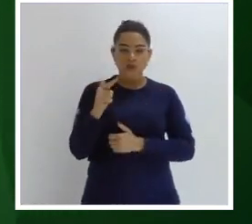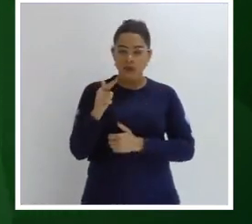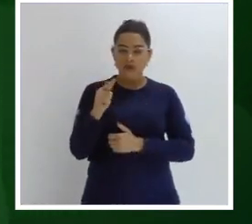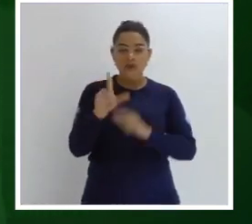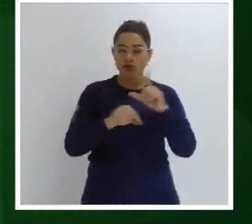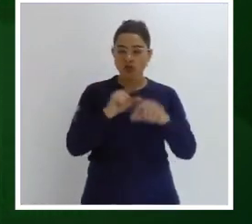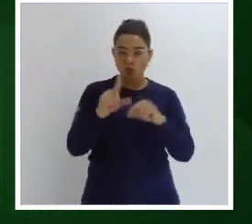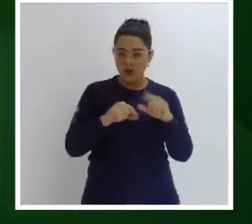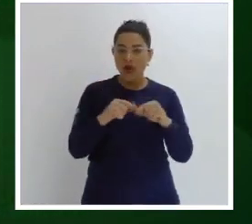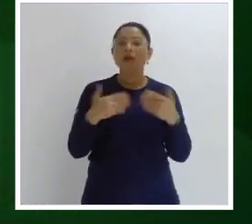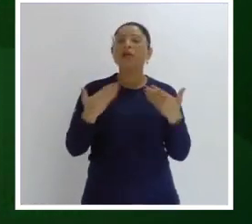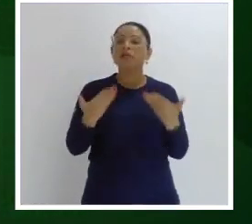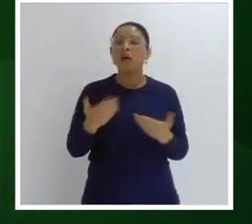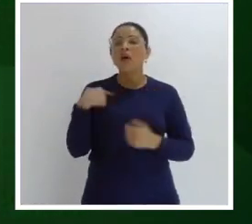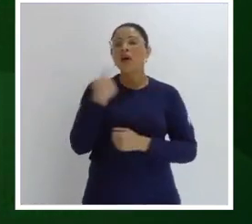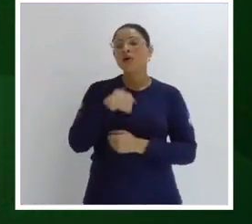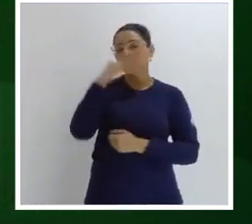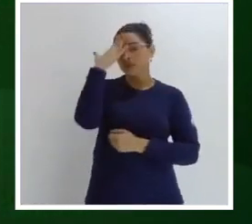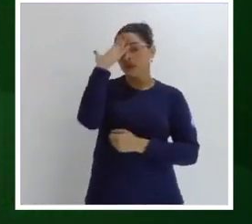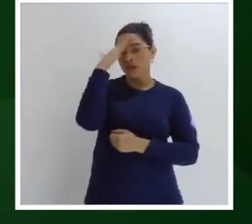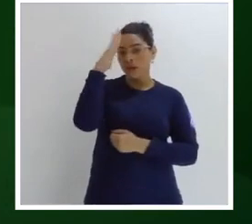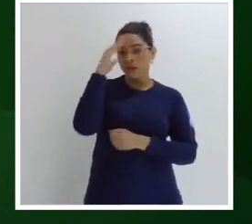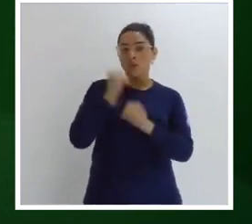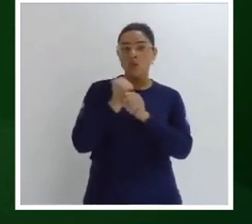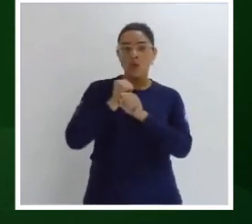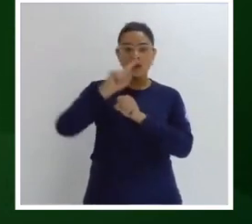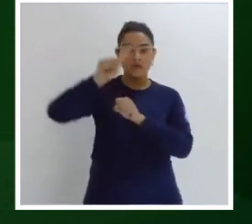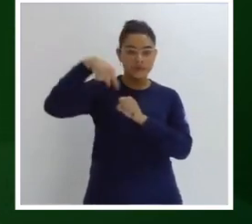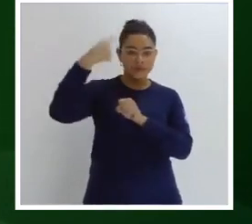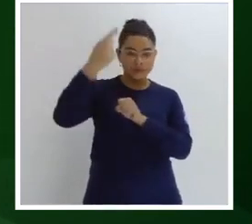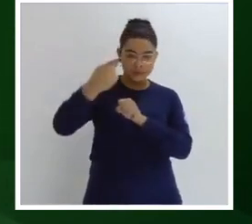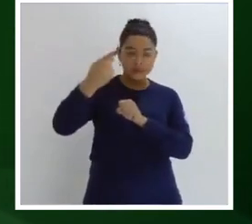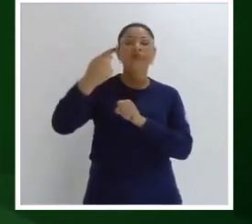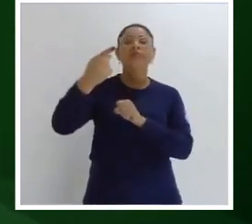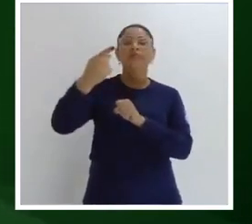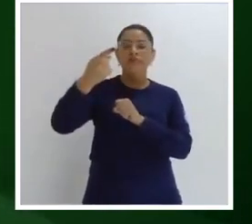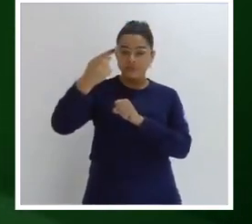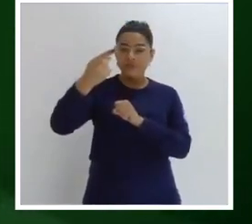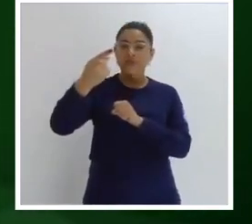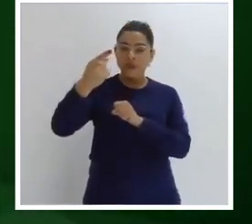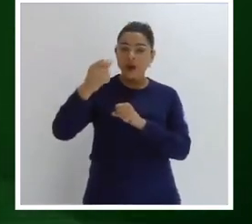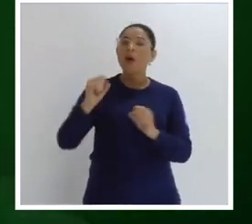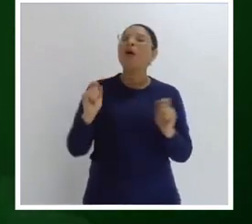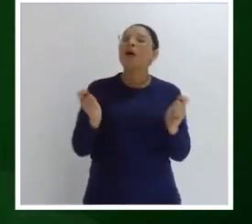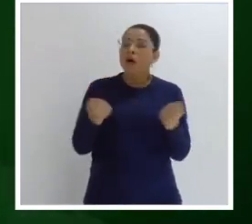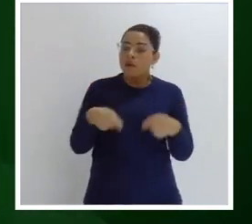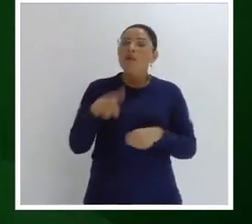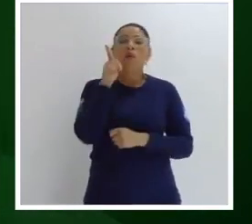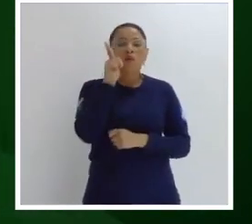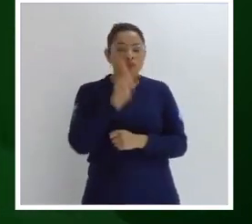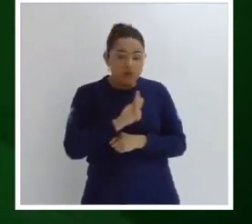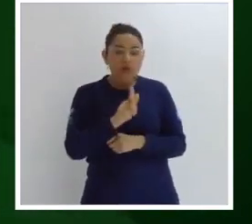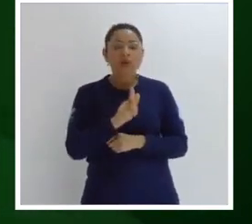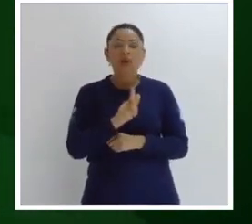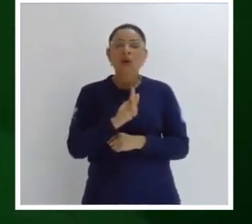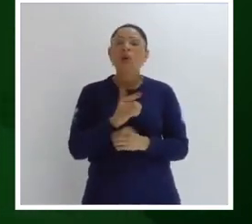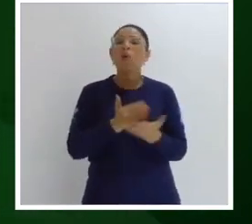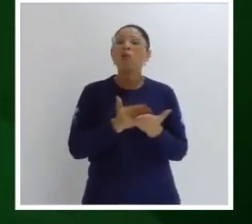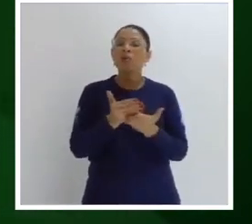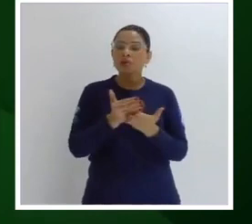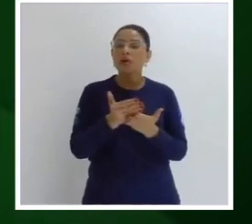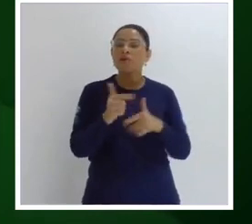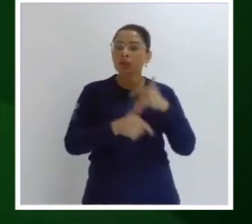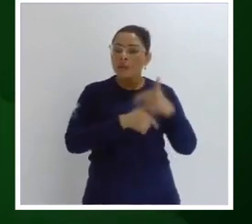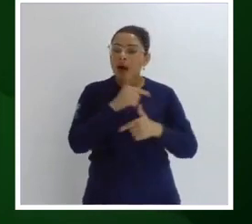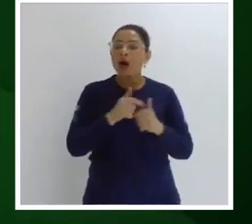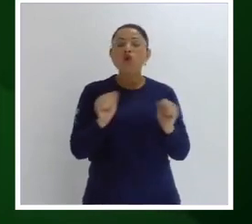a gente entende que para semana que vem né a gente vai conseguir implementar que é juntamente com